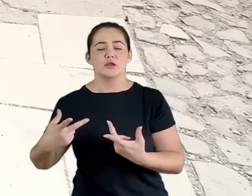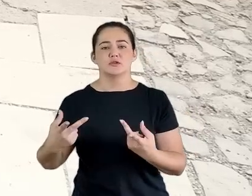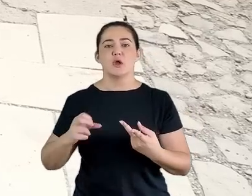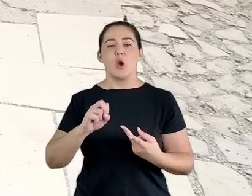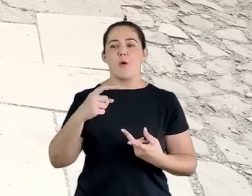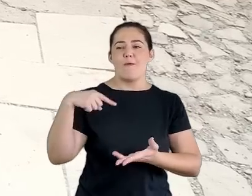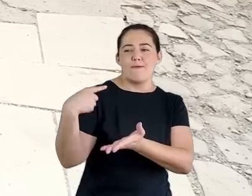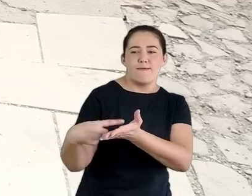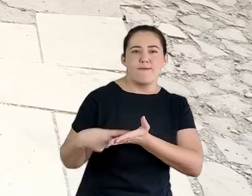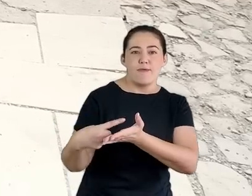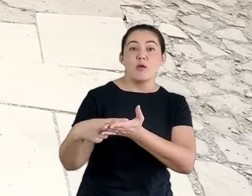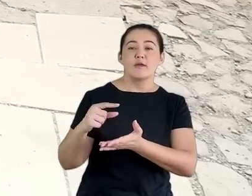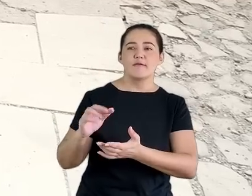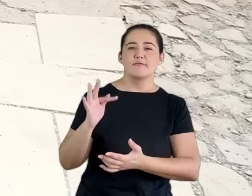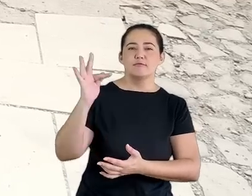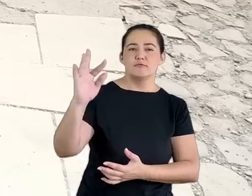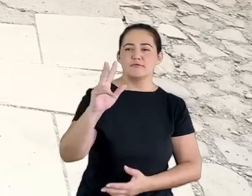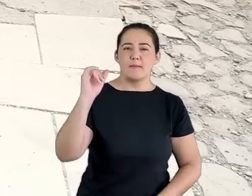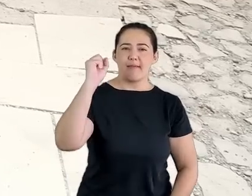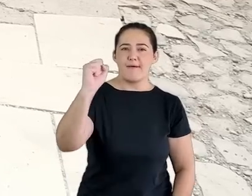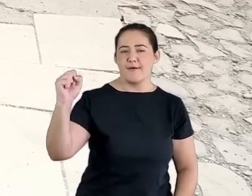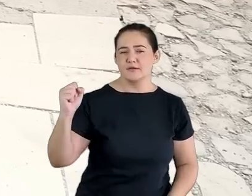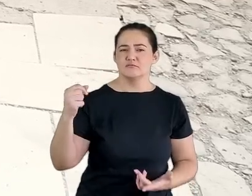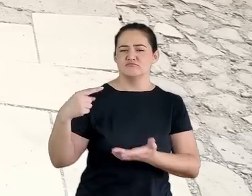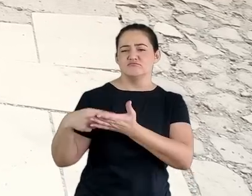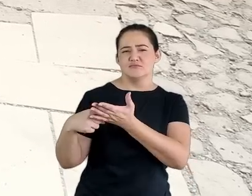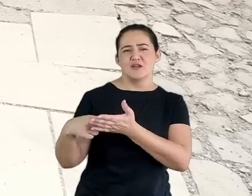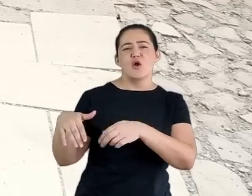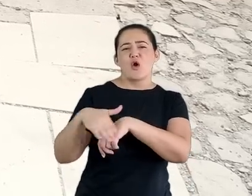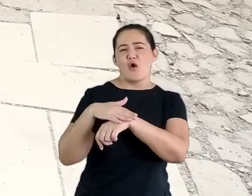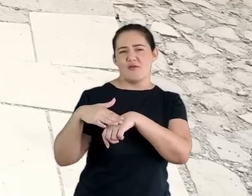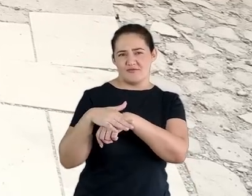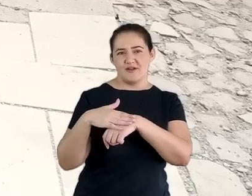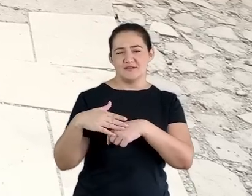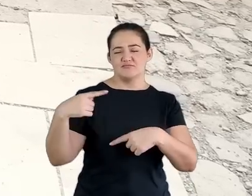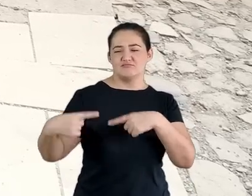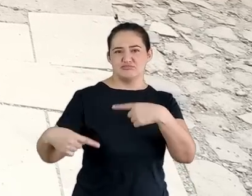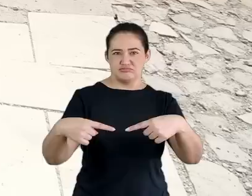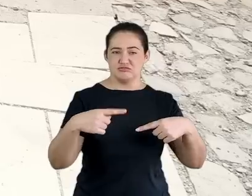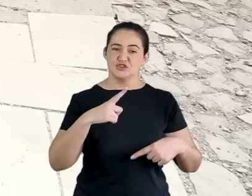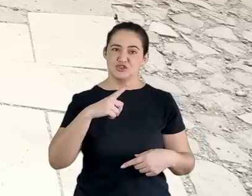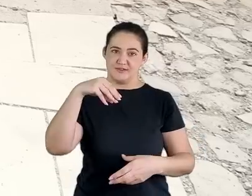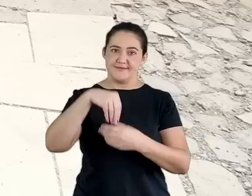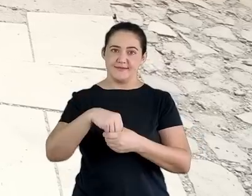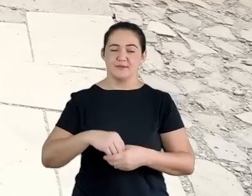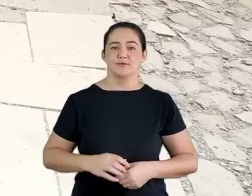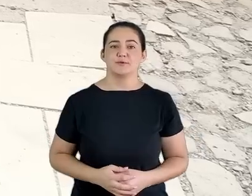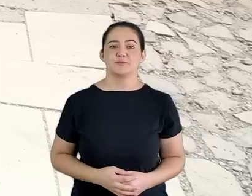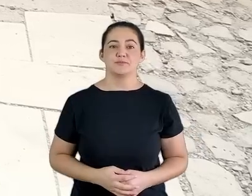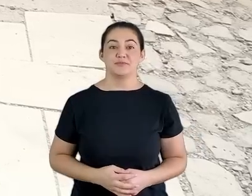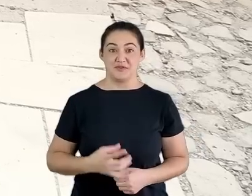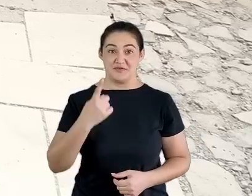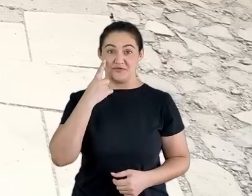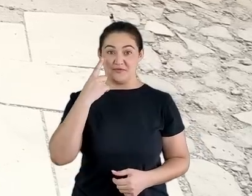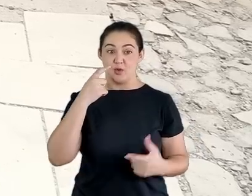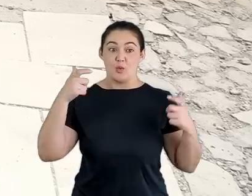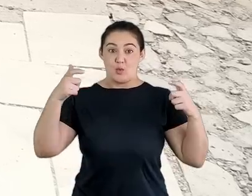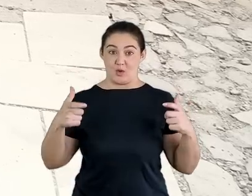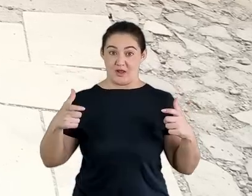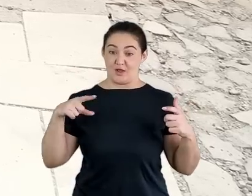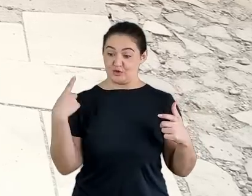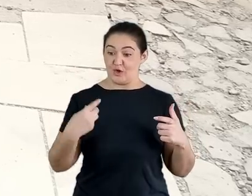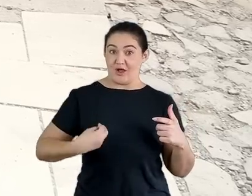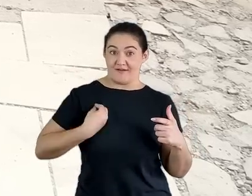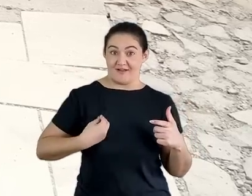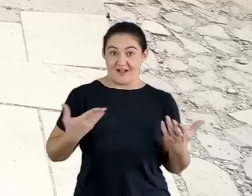Herodes, como um bom servo da cultura romana, resolveu fazer esses banhos também em seus palácios. Então você tem essa parte aqui, que é onde nós